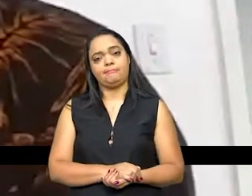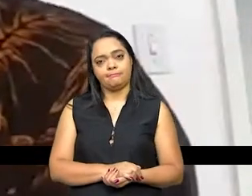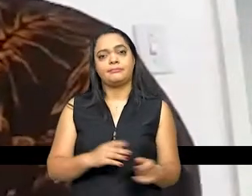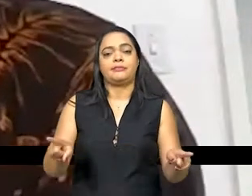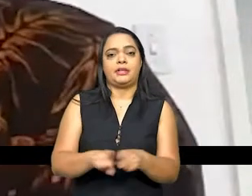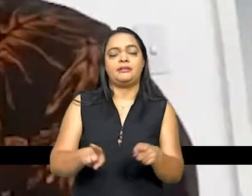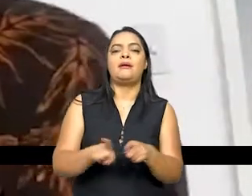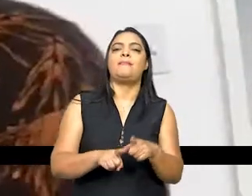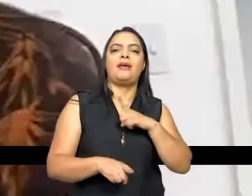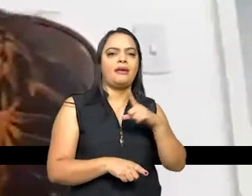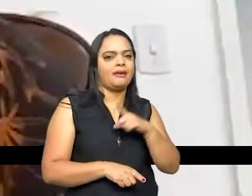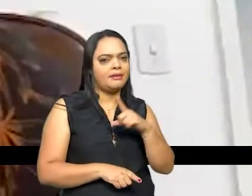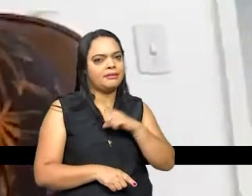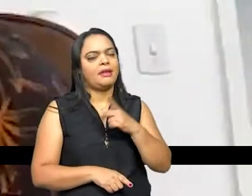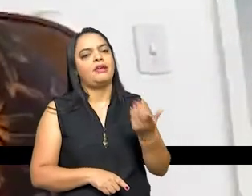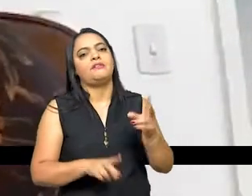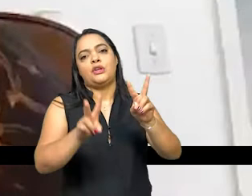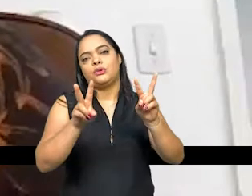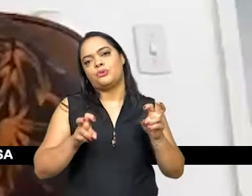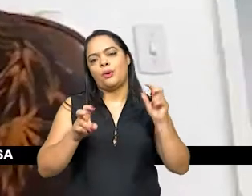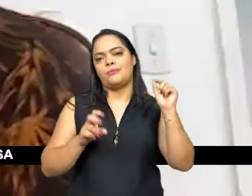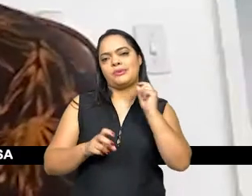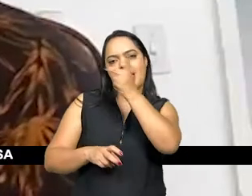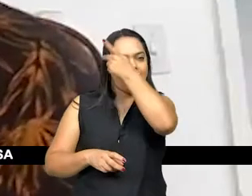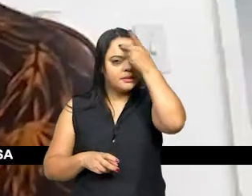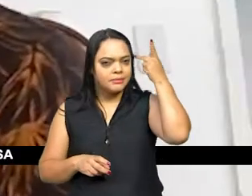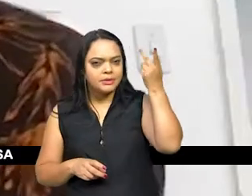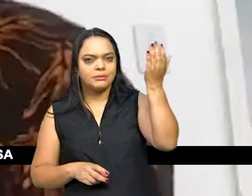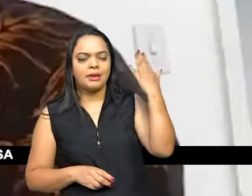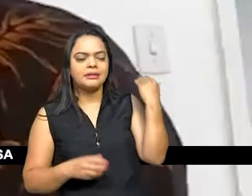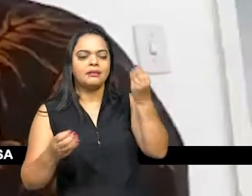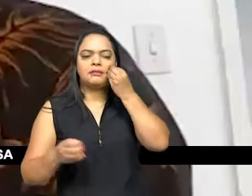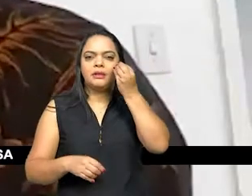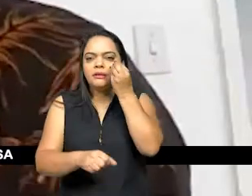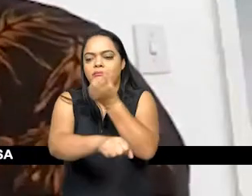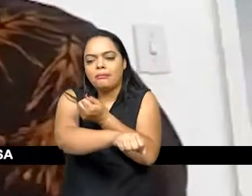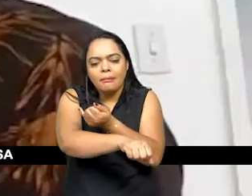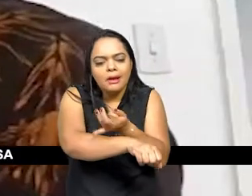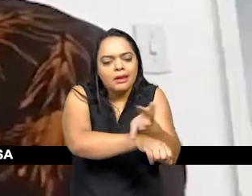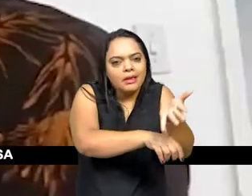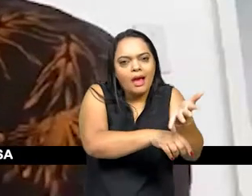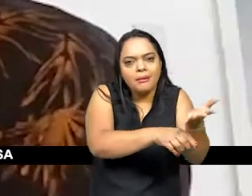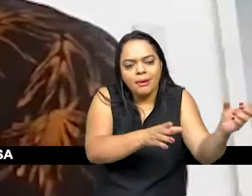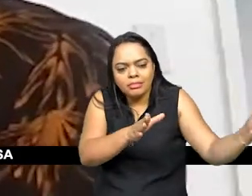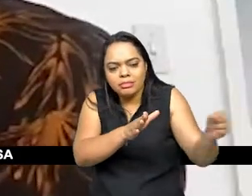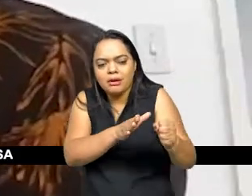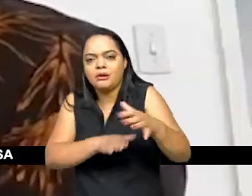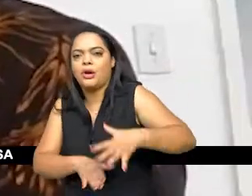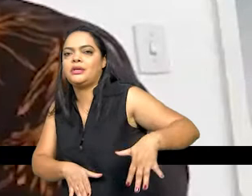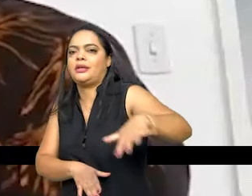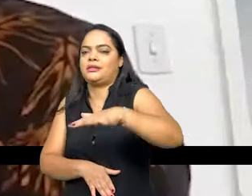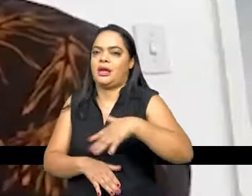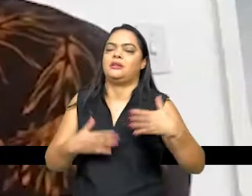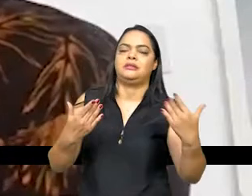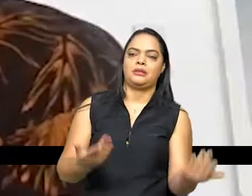na perspectiva que a Tanara trouxe, que é o debate sobre branqueamento. Então, esses estudos sobre a inserção dos negros, eles, durante muito tempo, estiveram ligados a